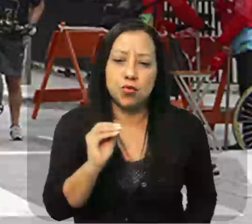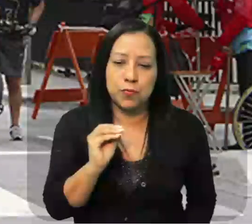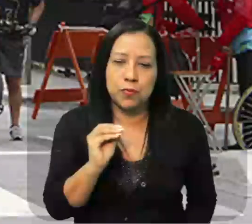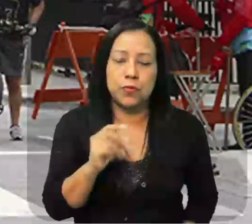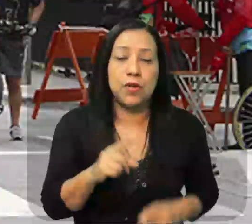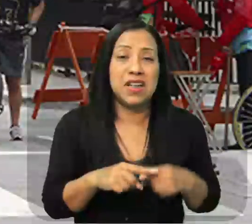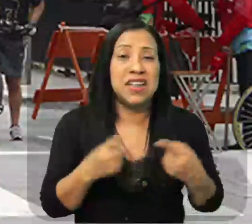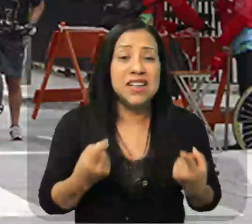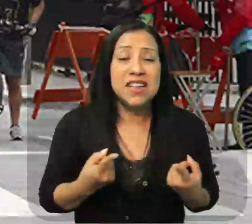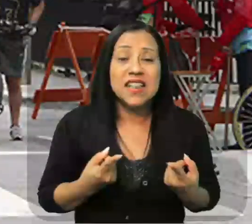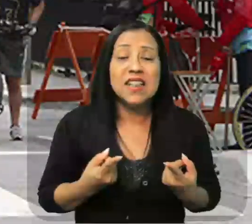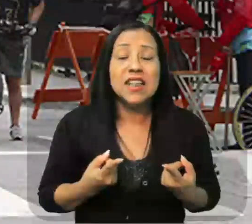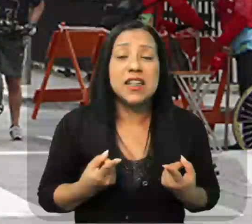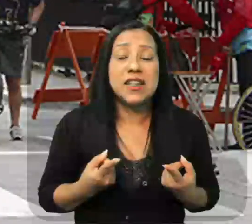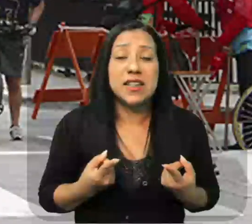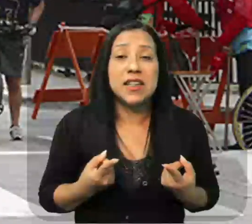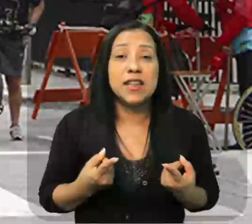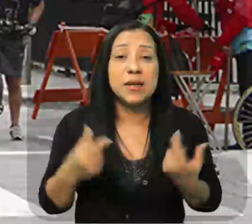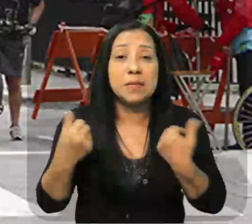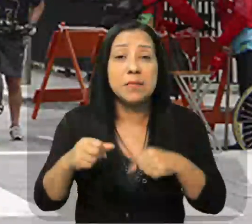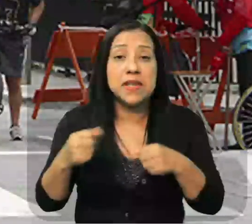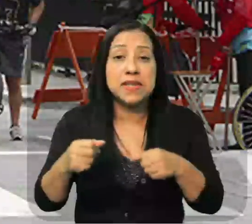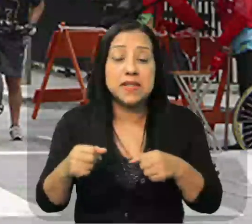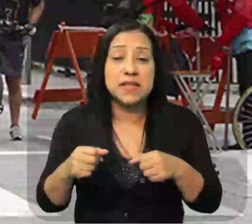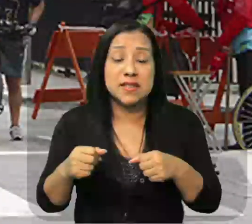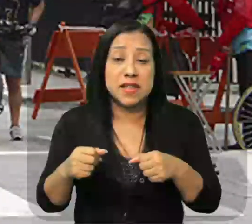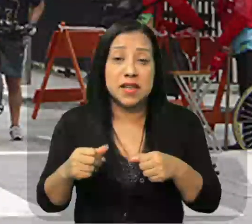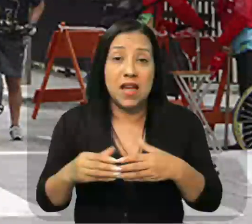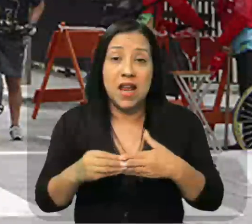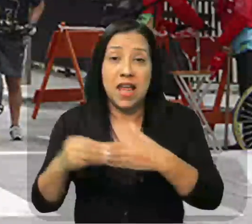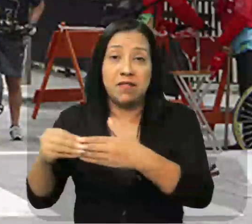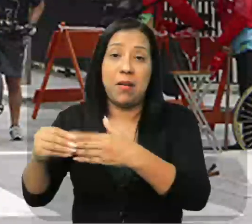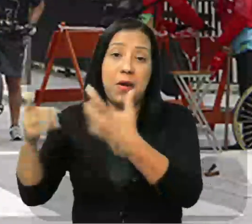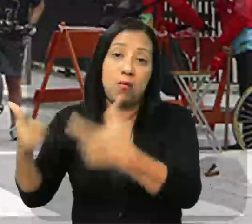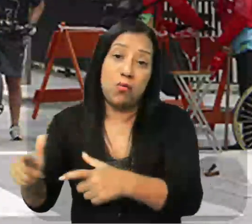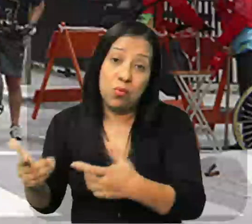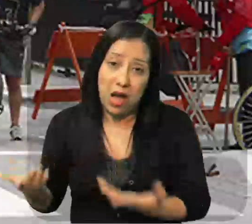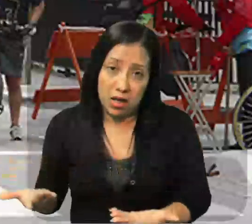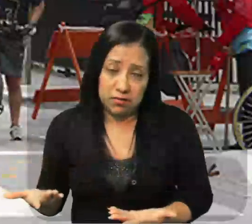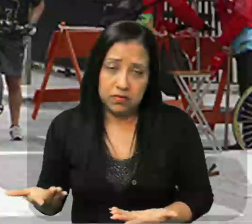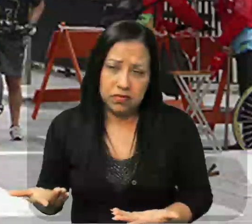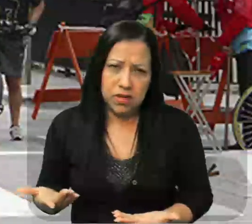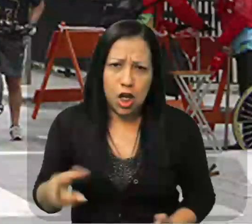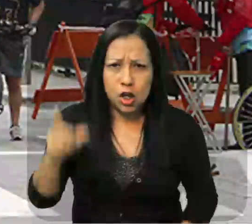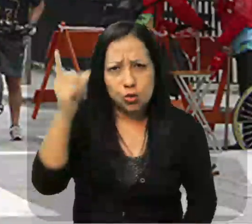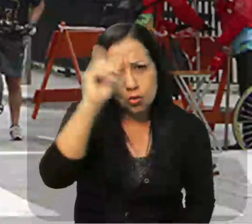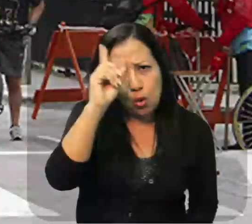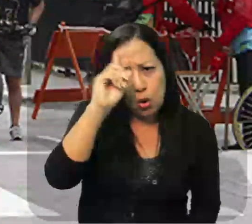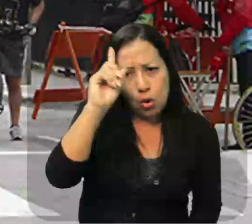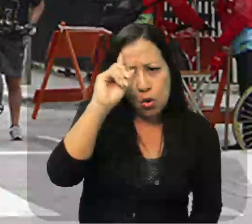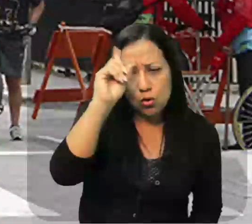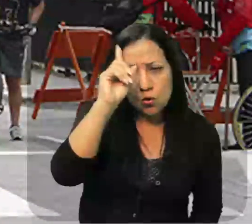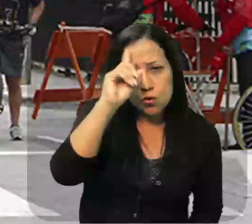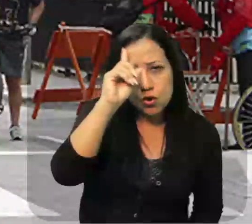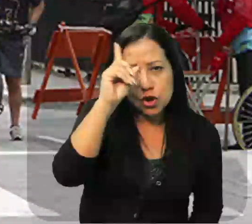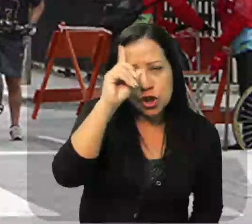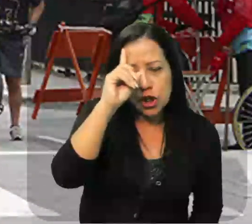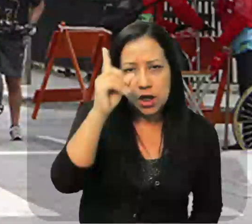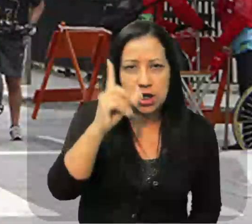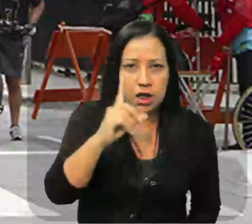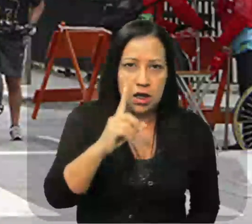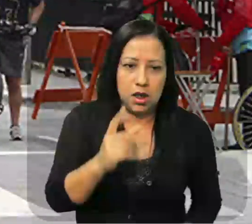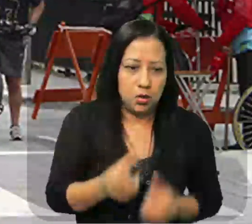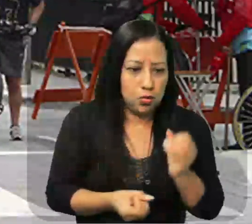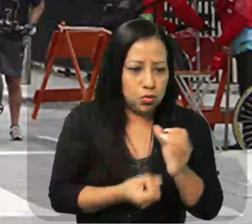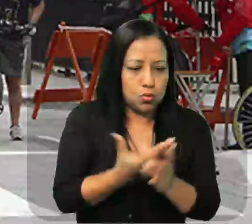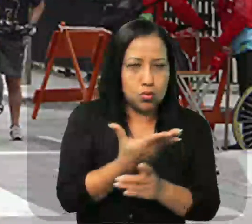vai produzir lixo. E esse lixo vai ter que ir para algum lugar, né? Então,